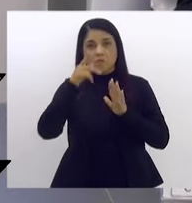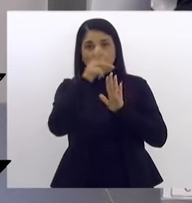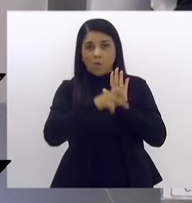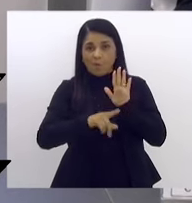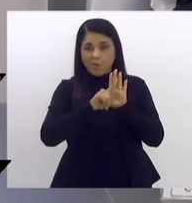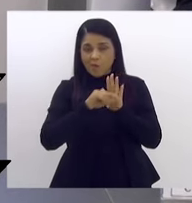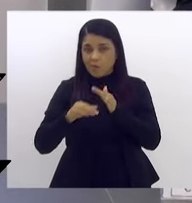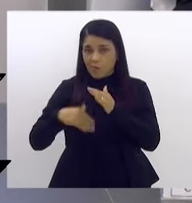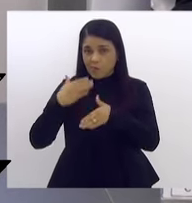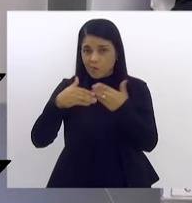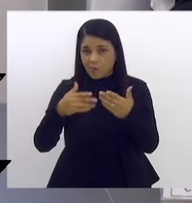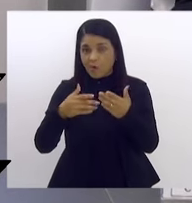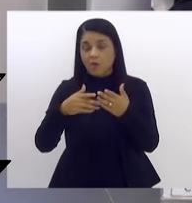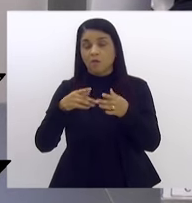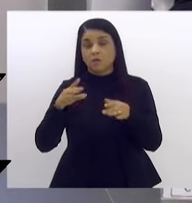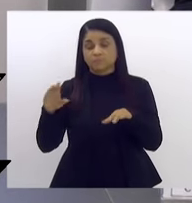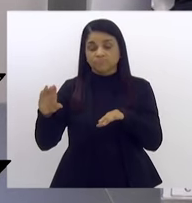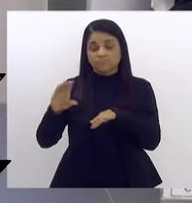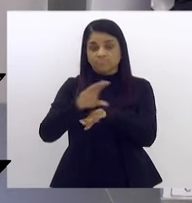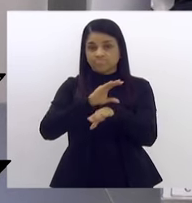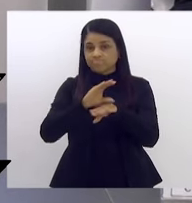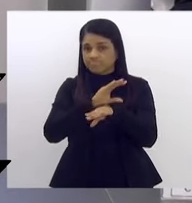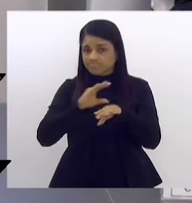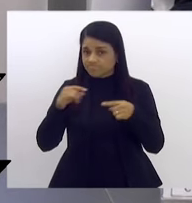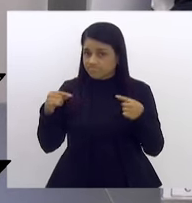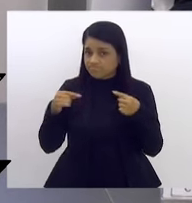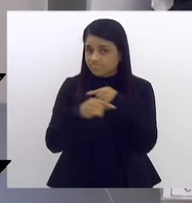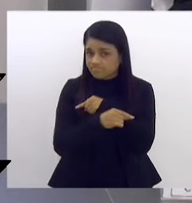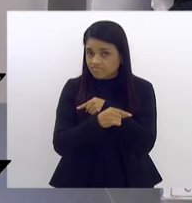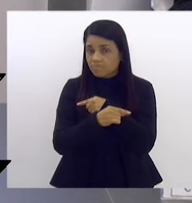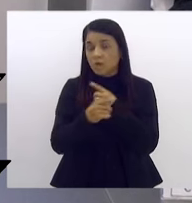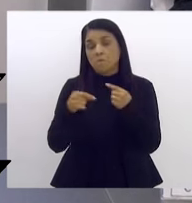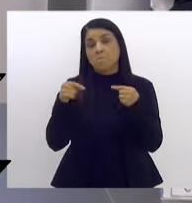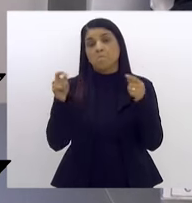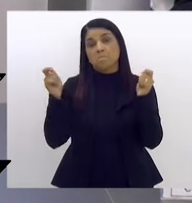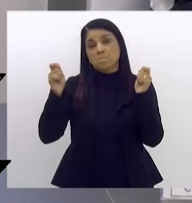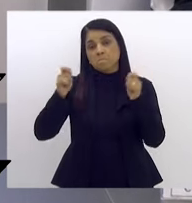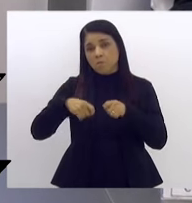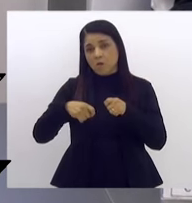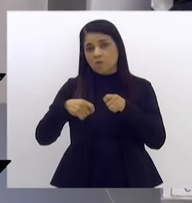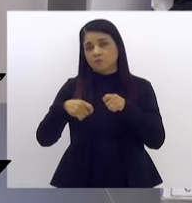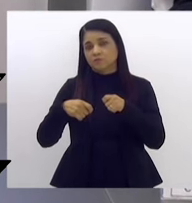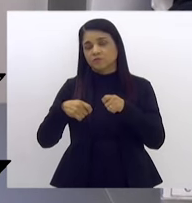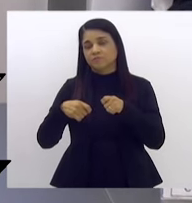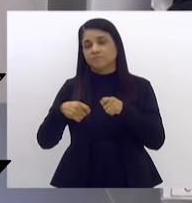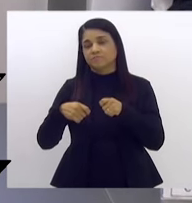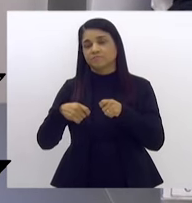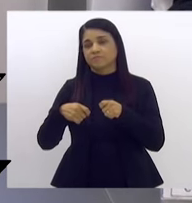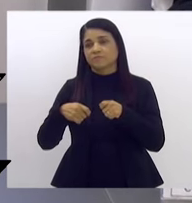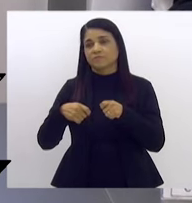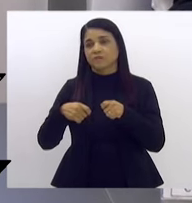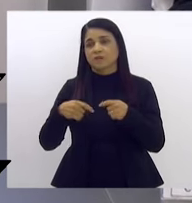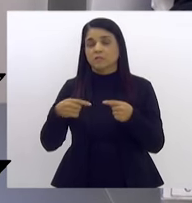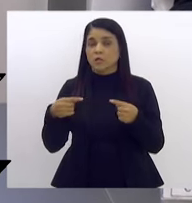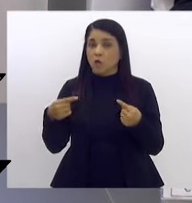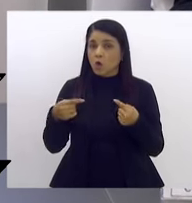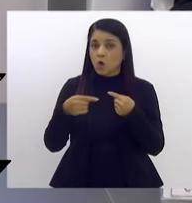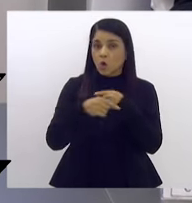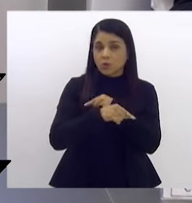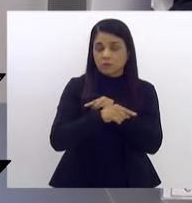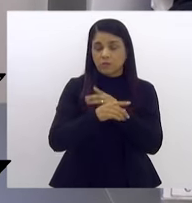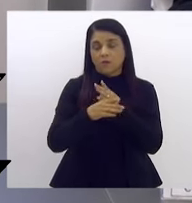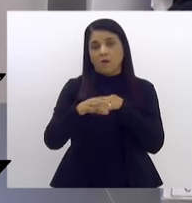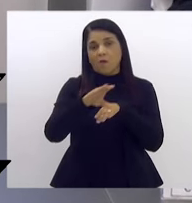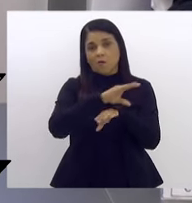quando você dá um projeto pela inconstitucionalidade você pode fazê-lo com base em algum arrepio à Constituição Federal ou Estadual